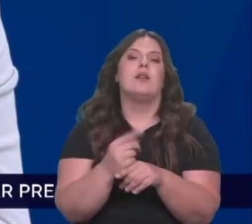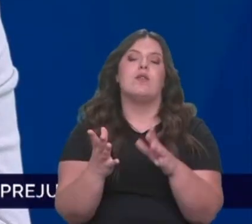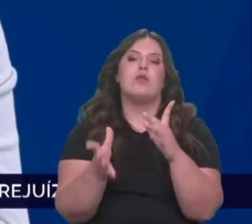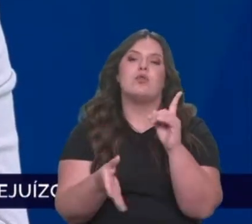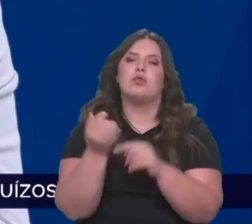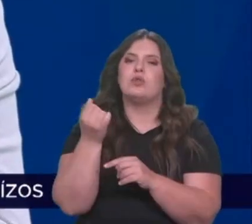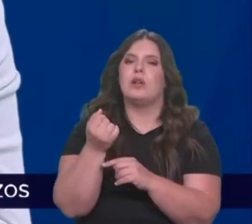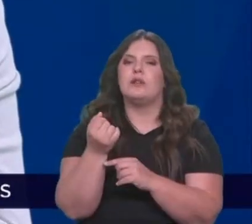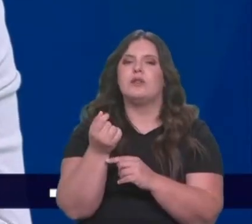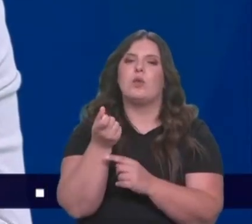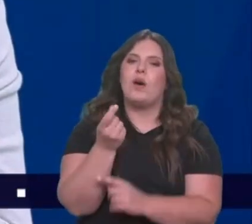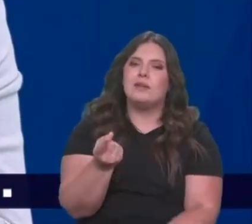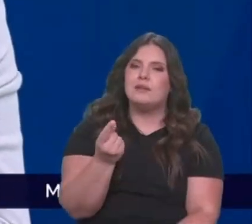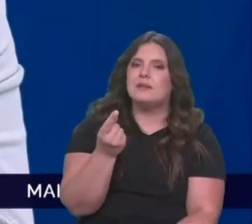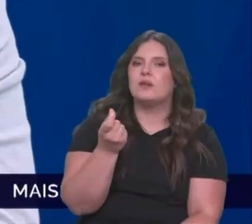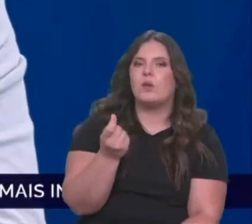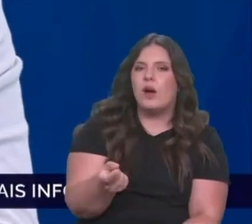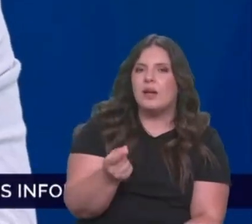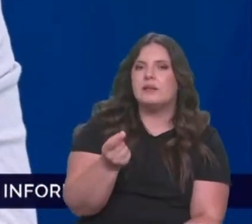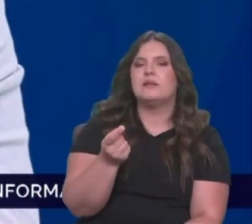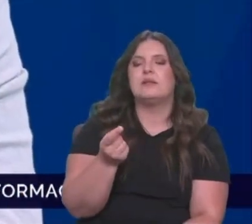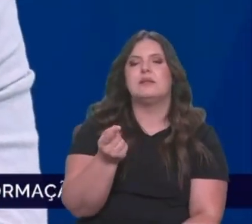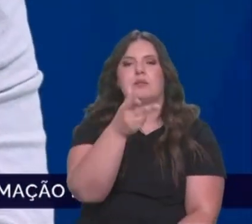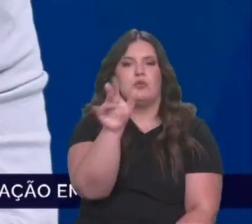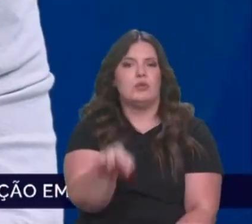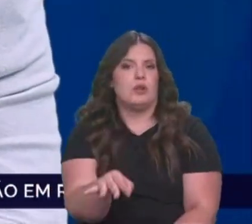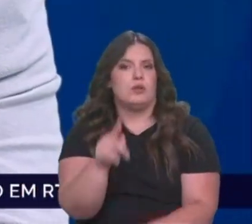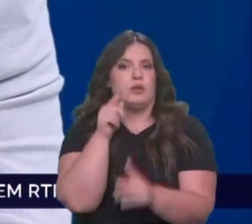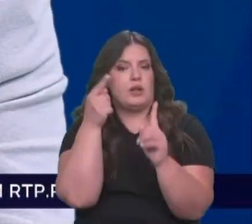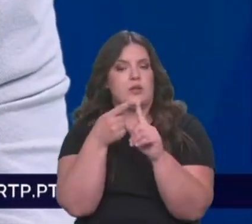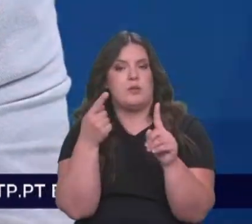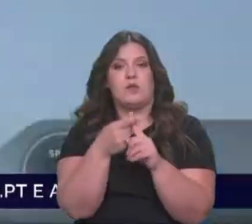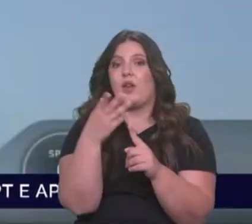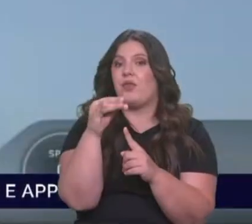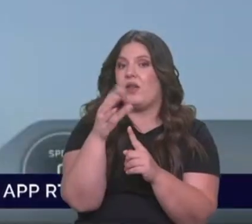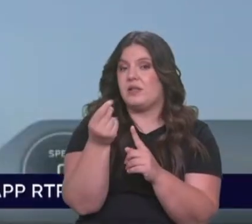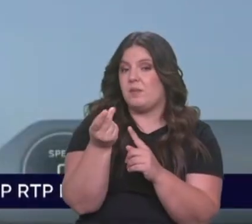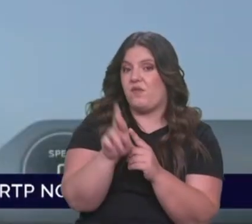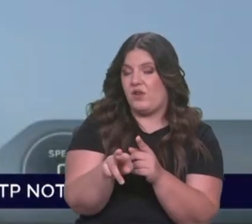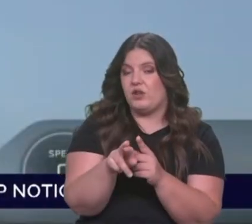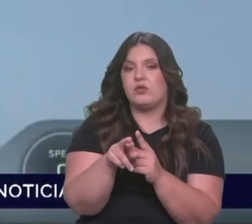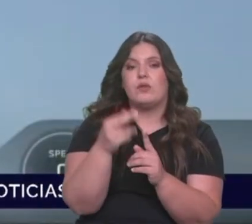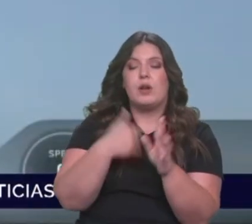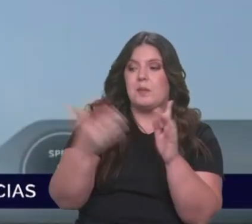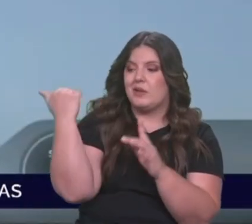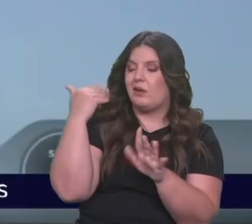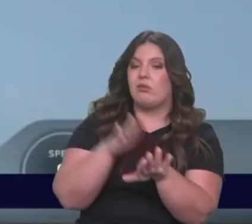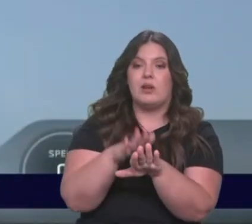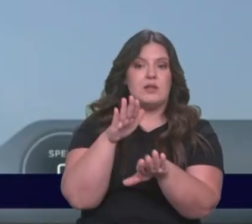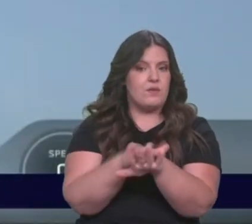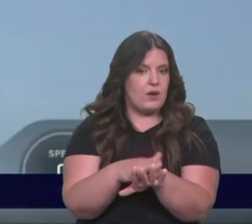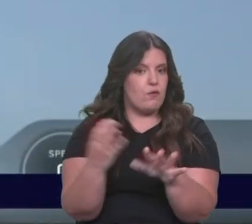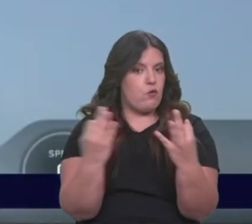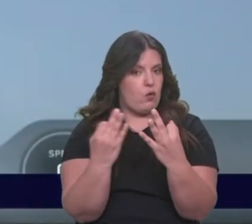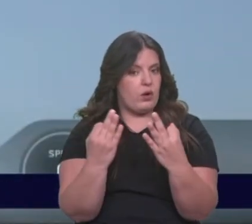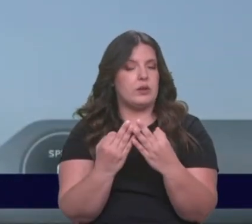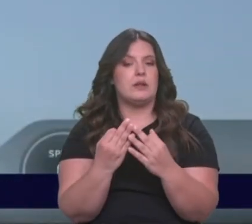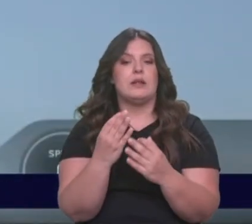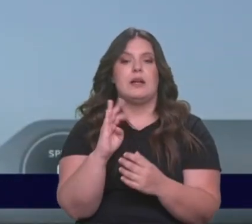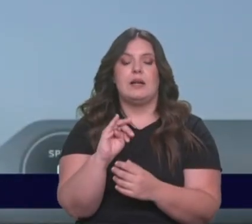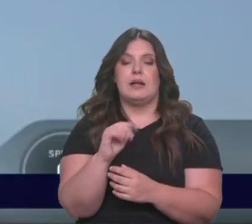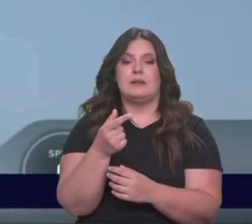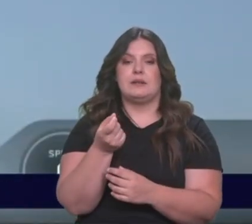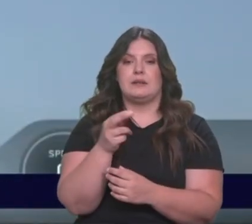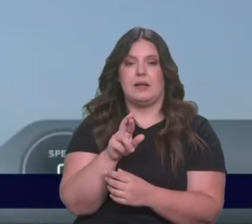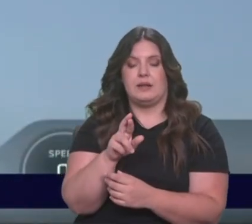sucesso, assim, quase um sucesso total nesta missão. Foi a 10ª vez, como tu disseste muito bem, foi na passada terça-feira. A Starship é constituído